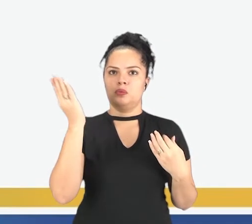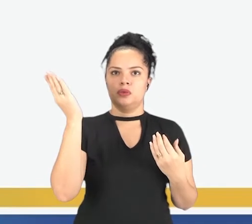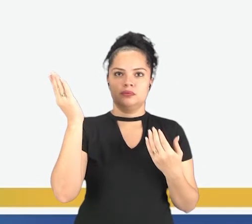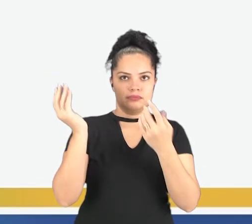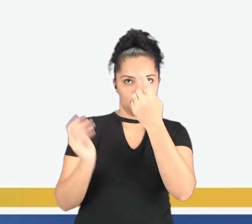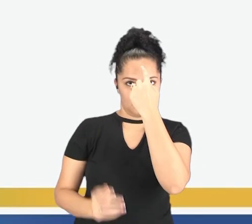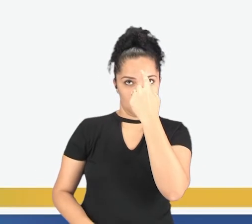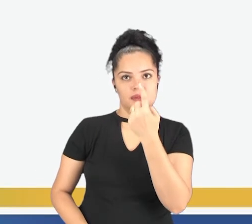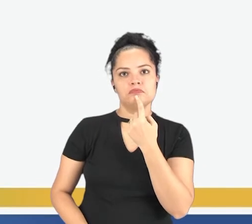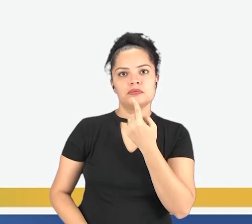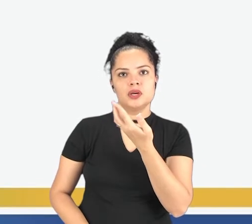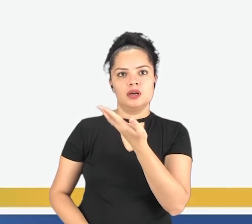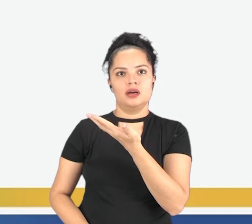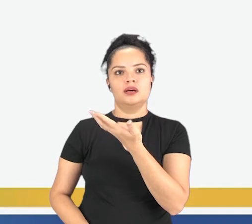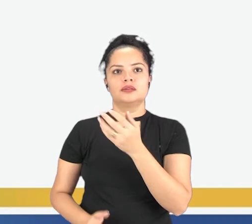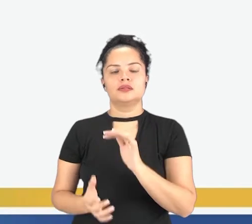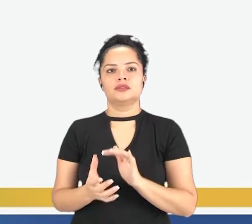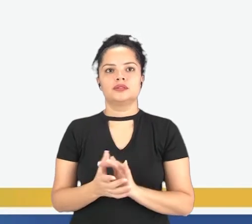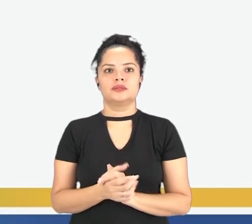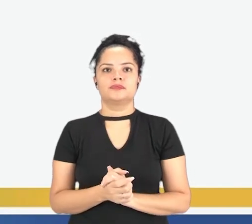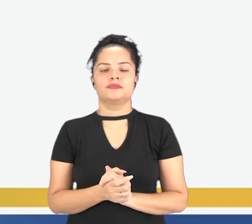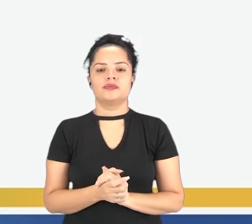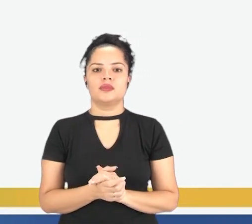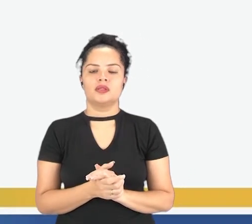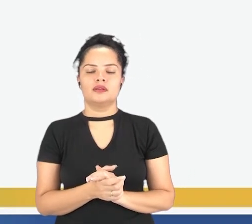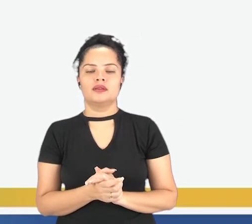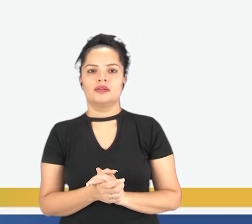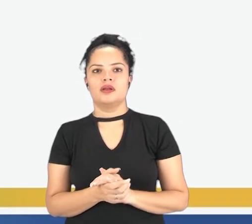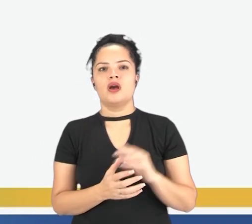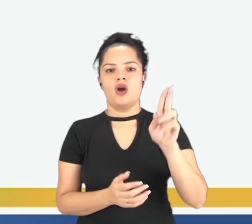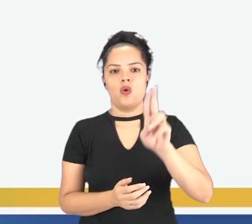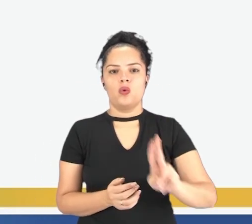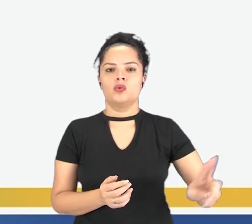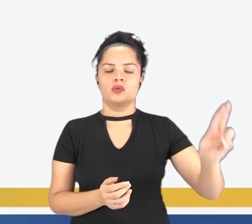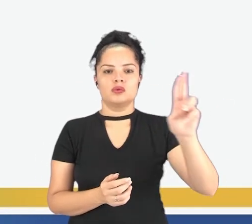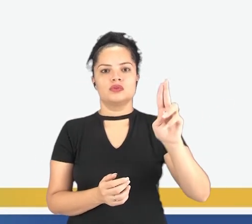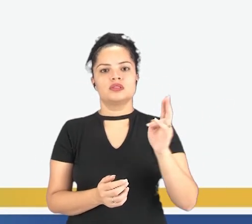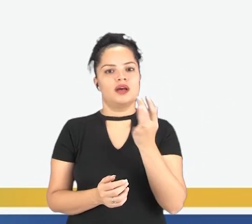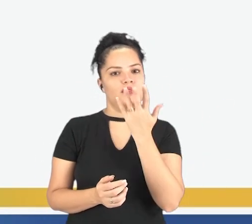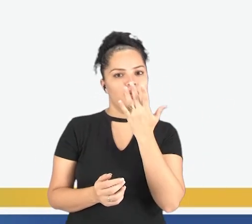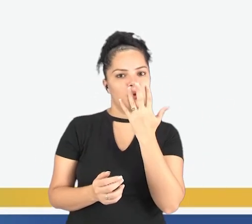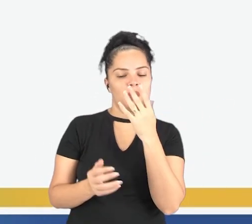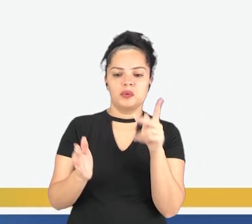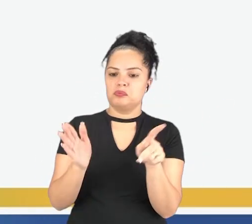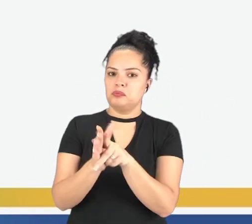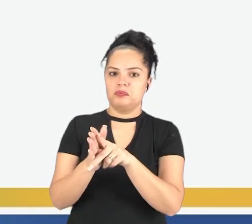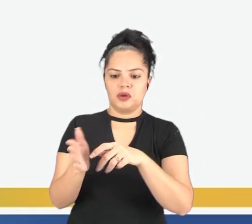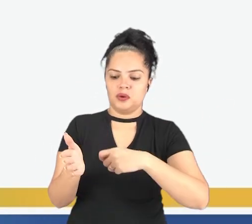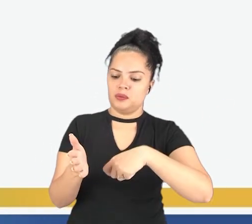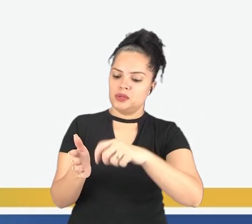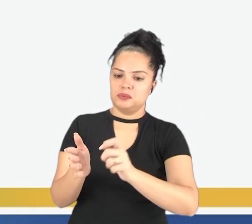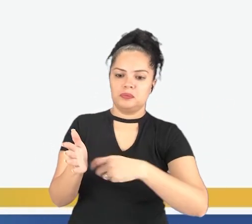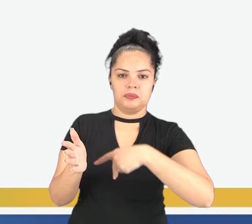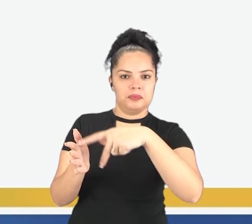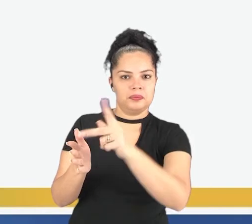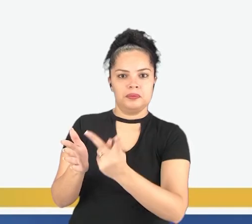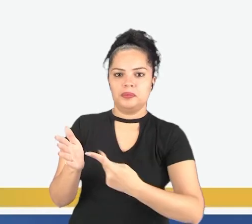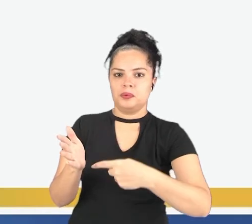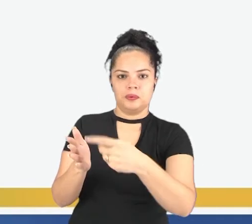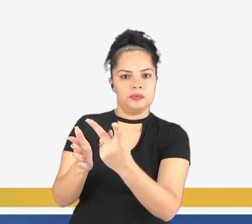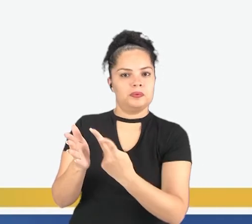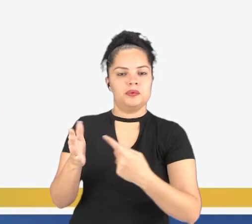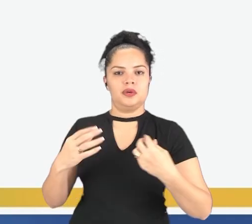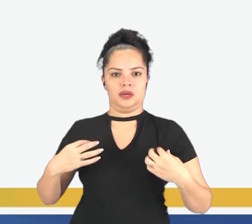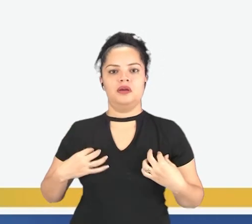das roupas, através das tintas que eles utilizavam, né? Que eles faziam essa pintura